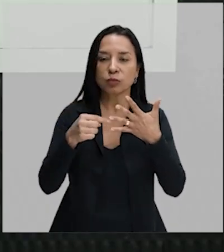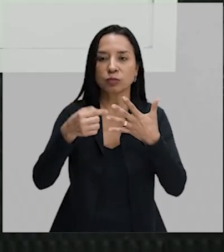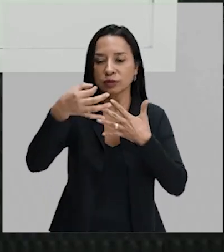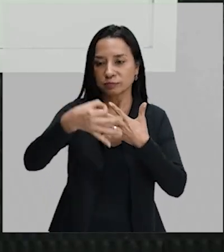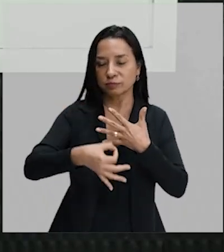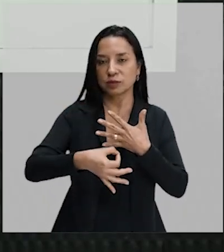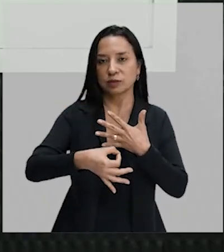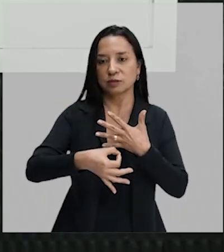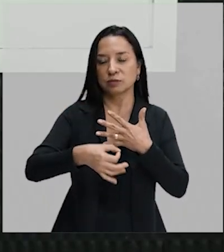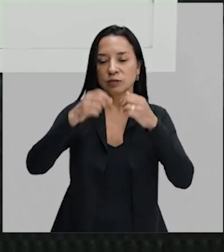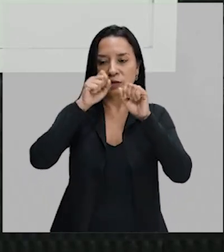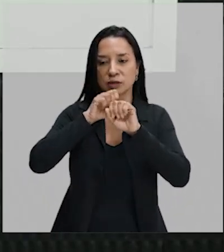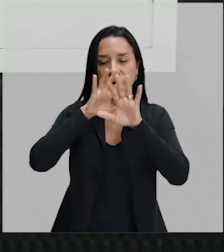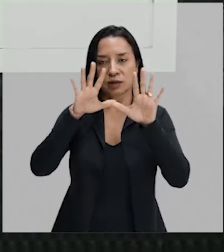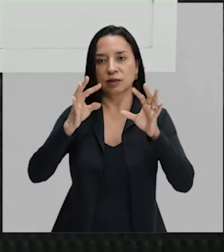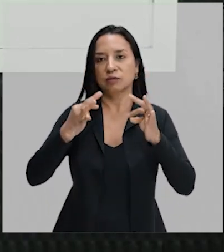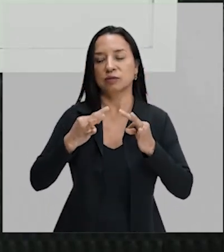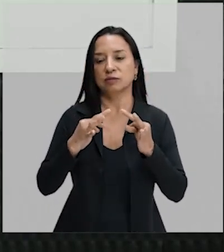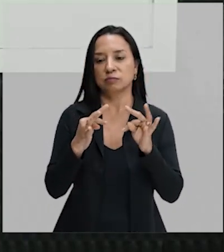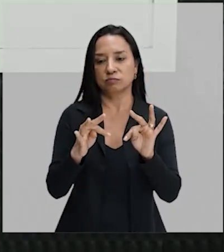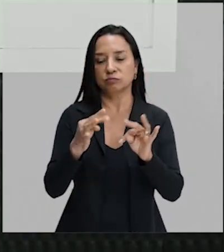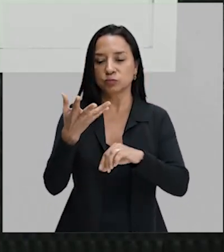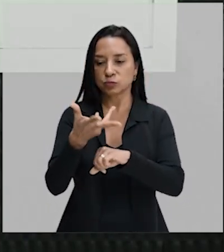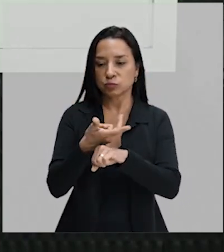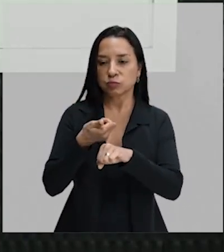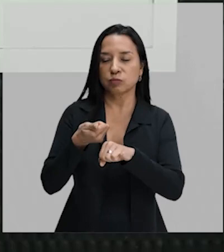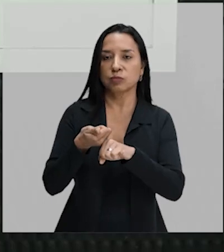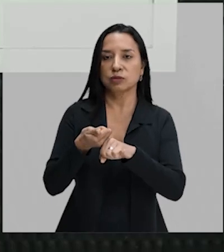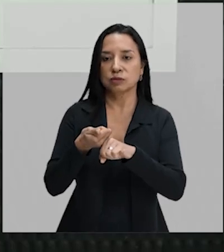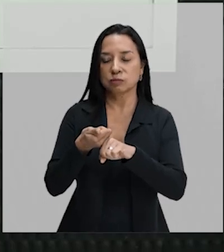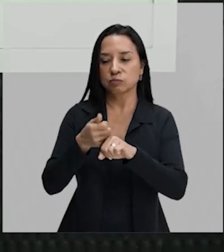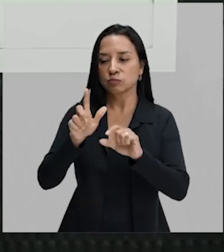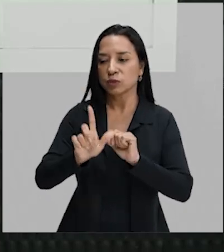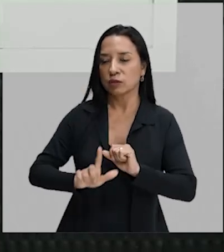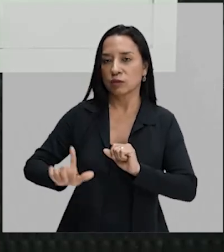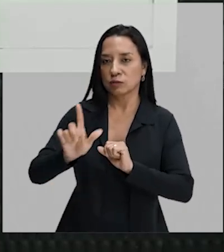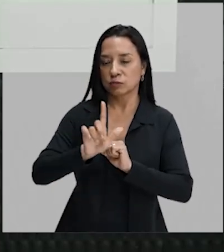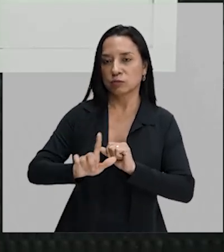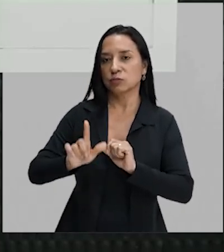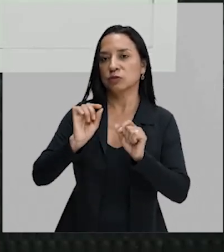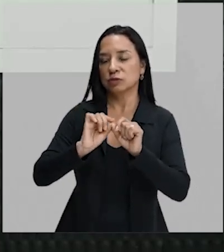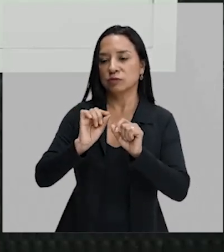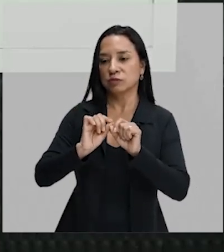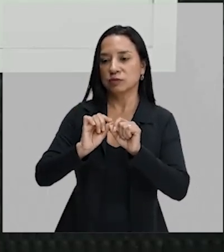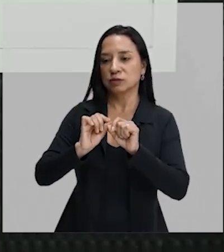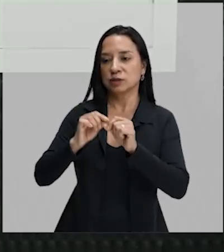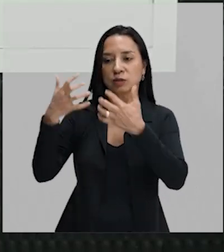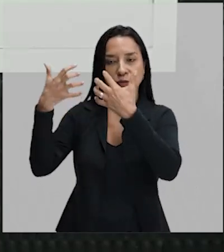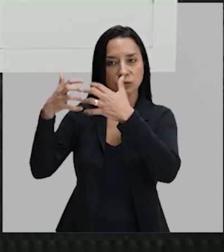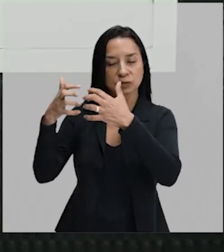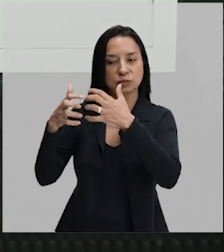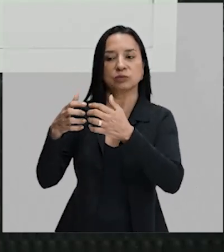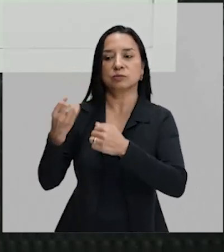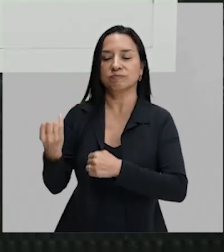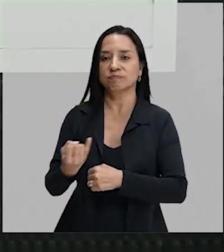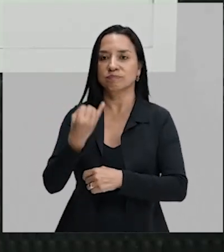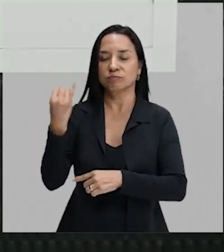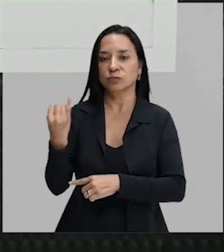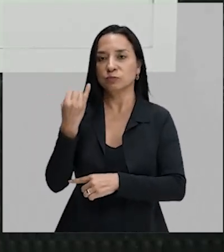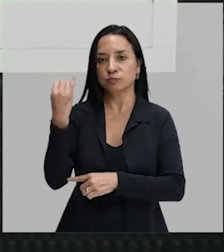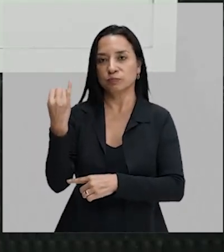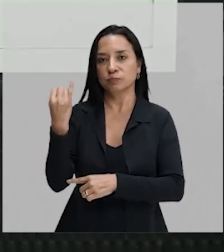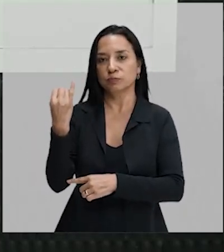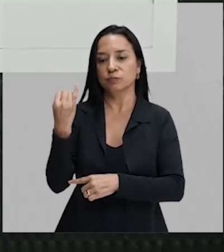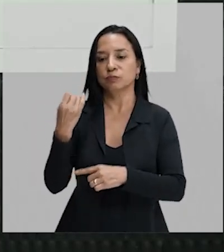Obviamente, a técnica de argumentar, a lógica que vai conduzir este raciocínio, ele é fundamental.